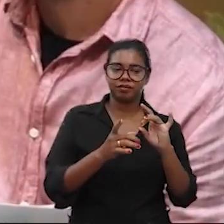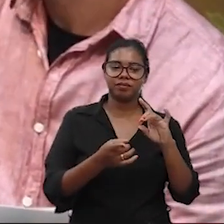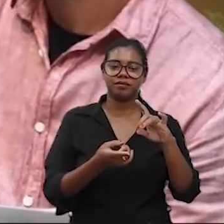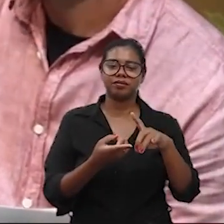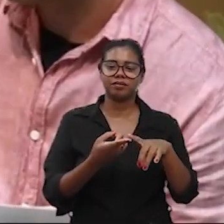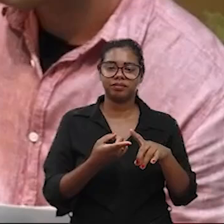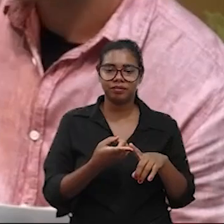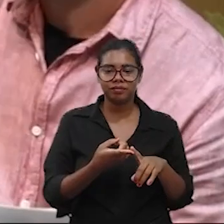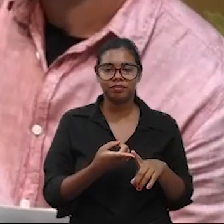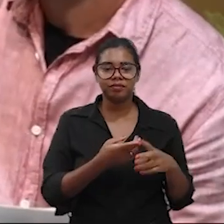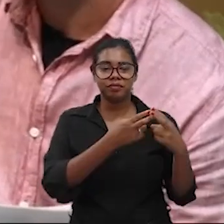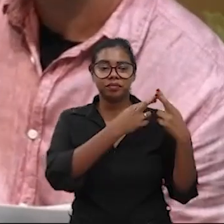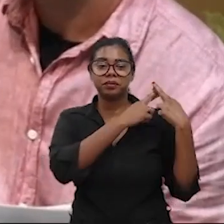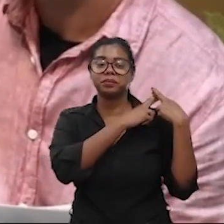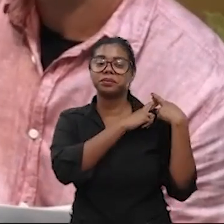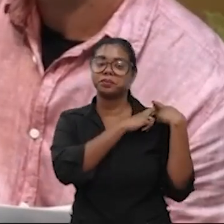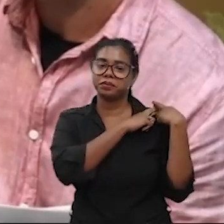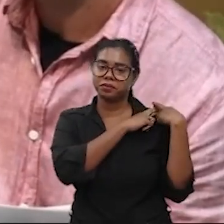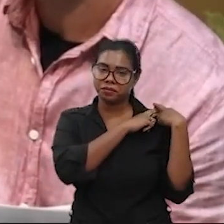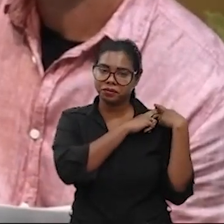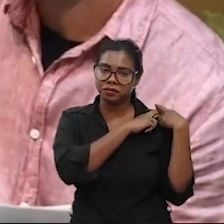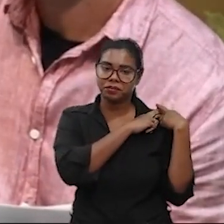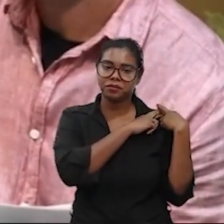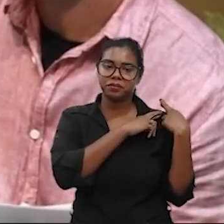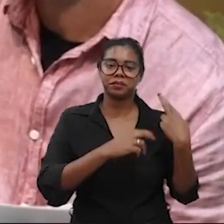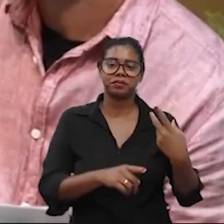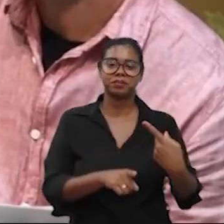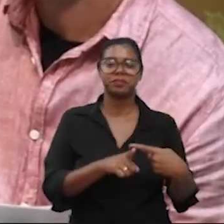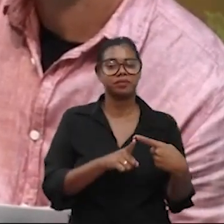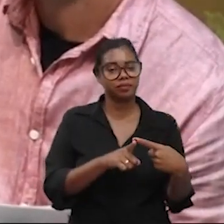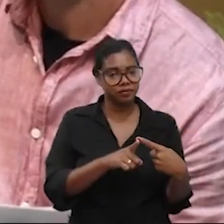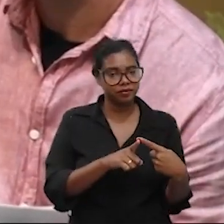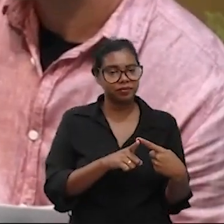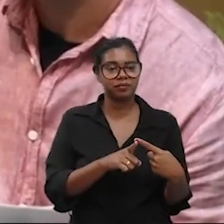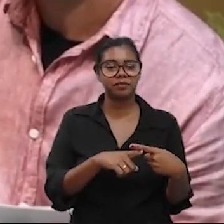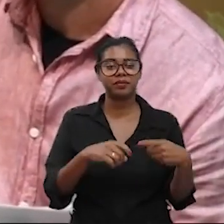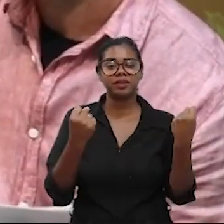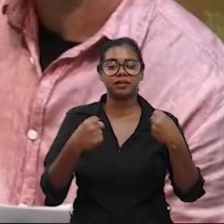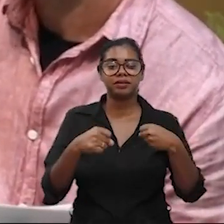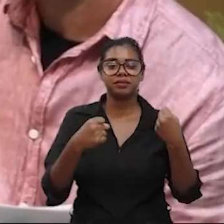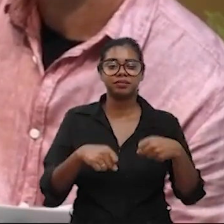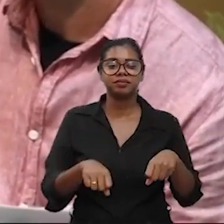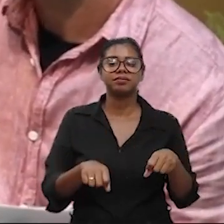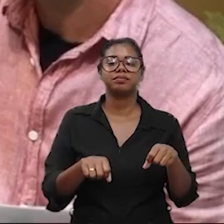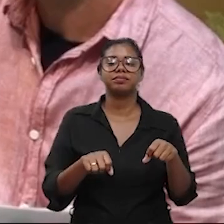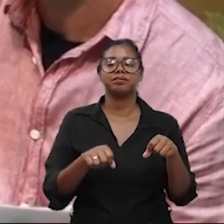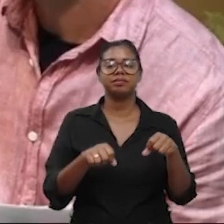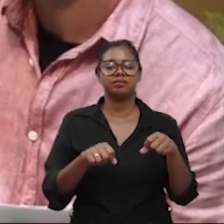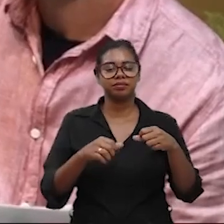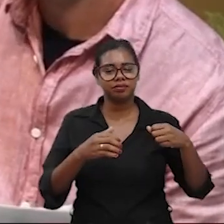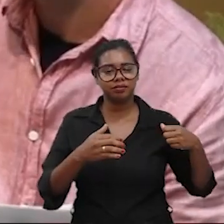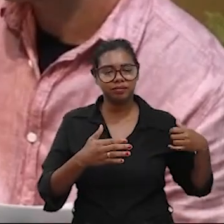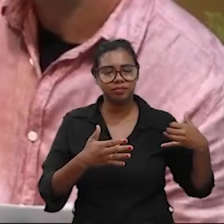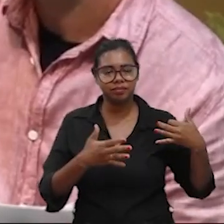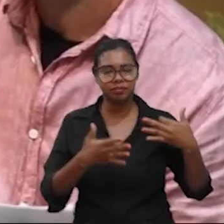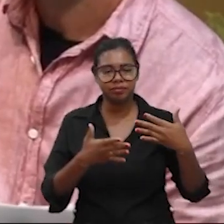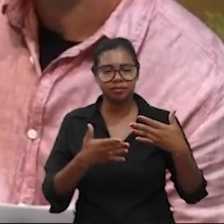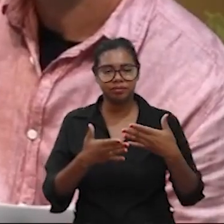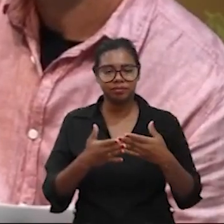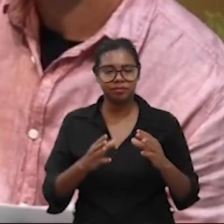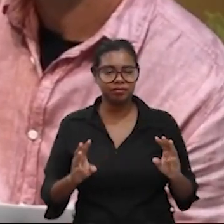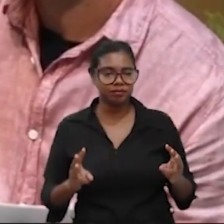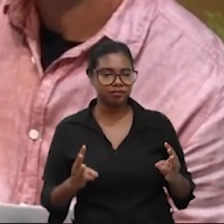enorme responsabilidade, porque a gente precisa também, a partir desse espaço, né, que a gente